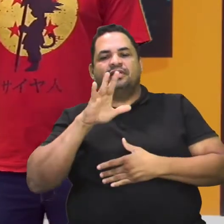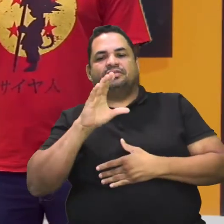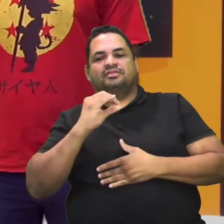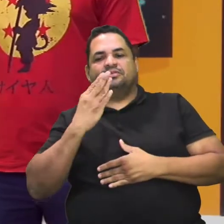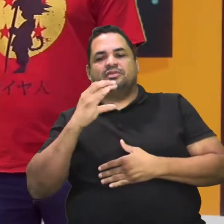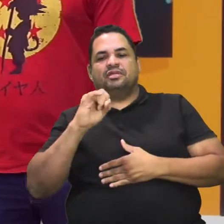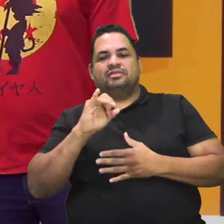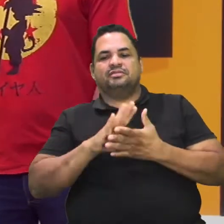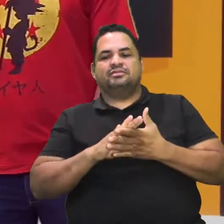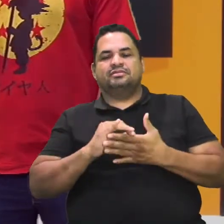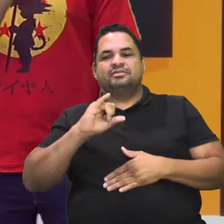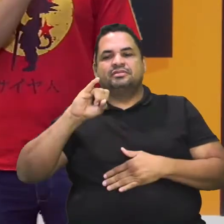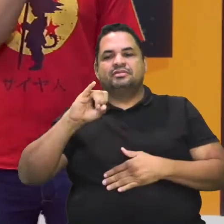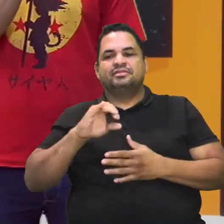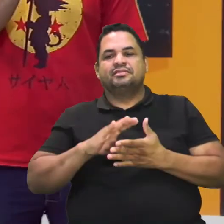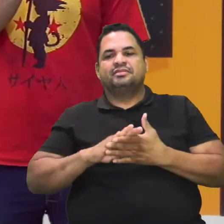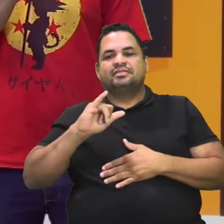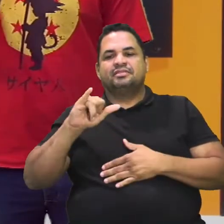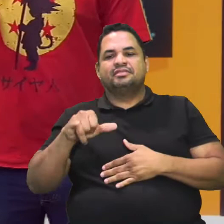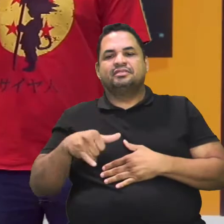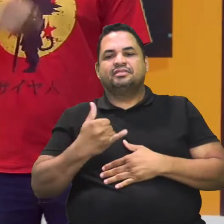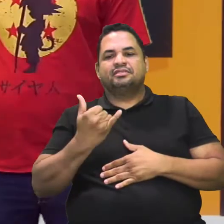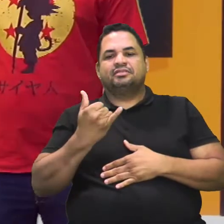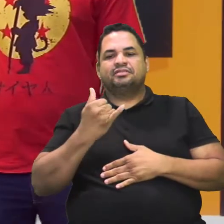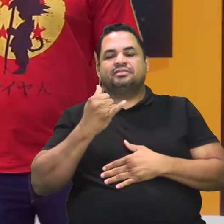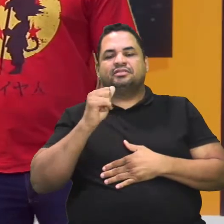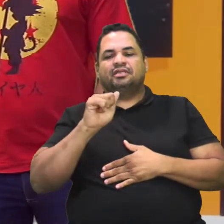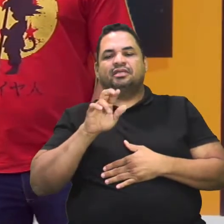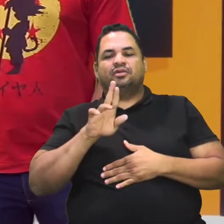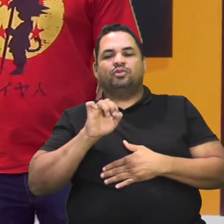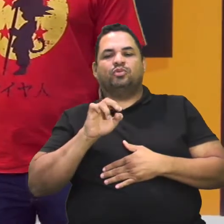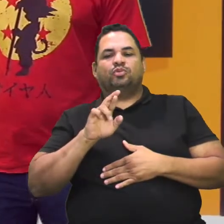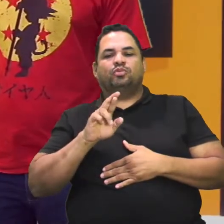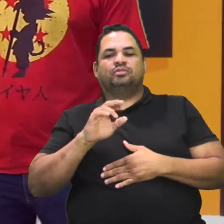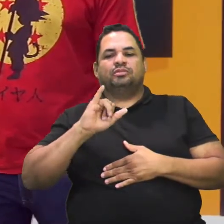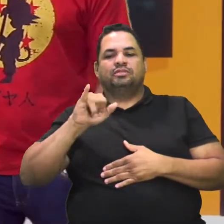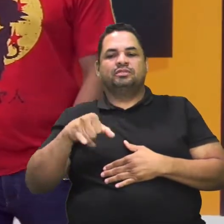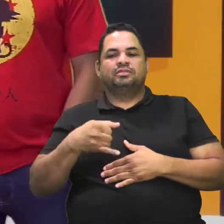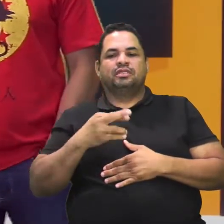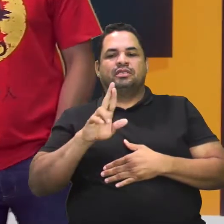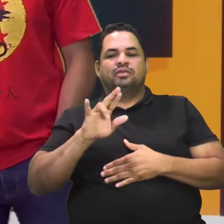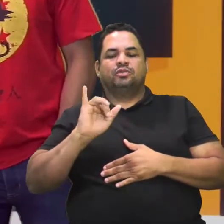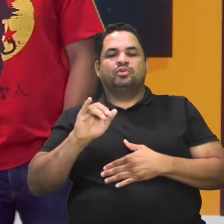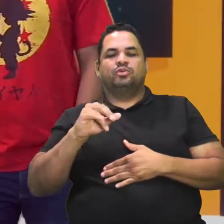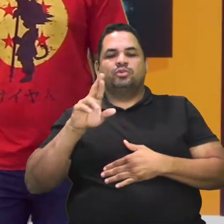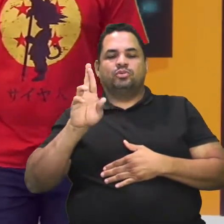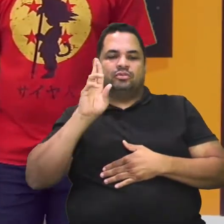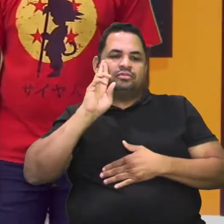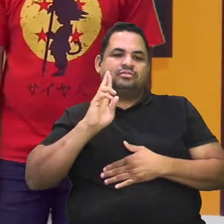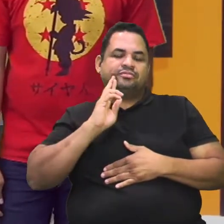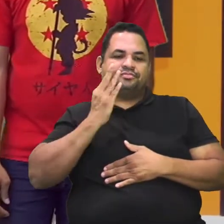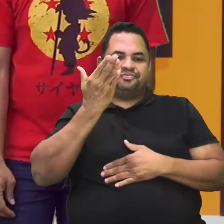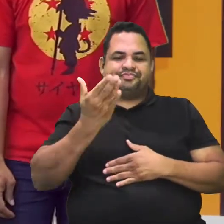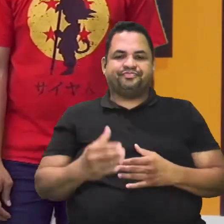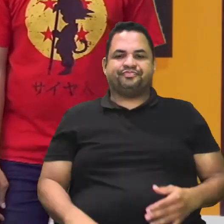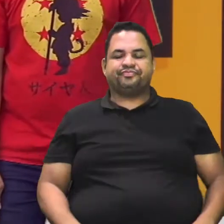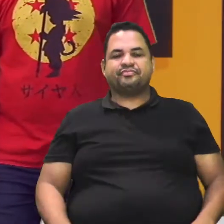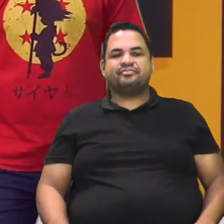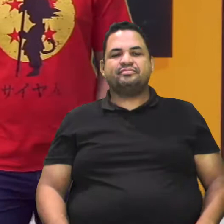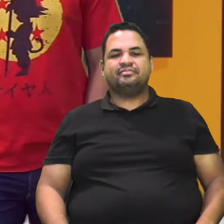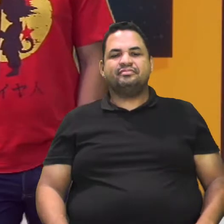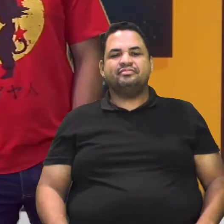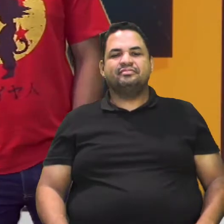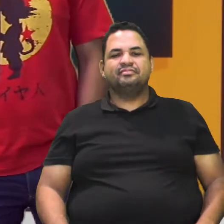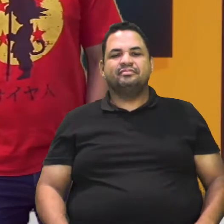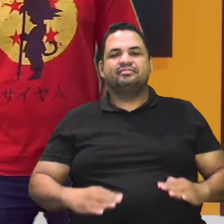de Jaru. Ah, eu pensei que era Juscelino Kubitschek. É que escola Juscelino não falta, né? Tem escola Juscelino para todo lado. Então, a